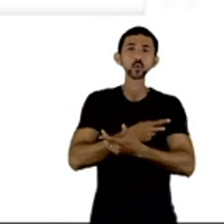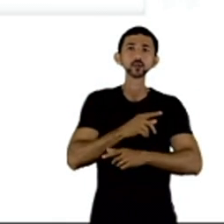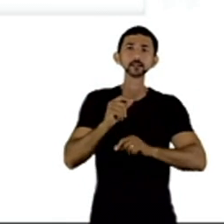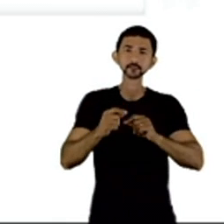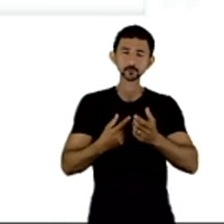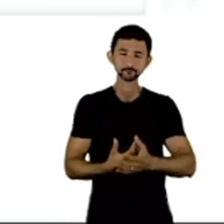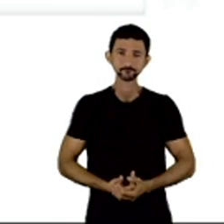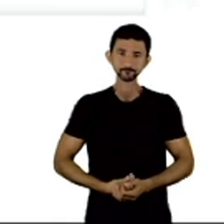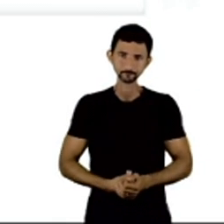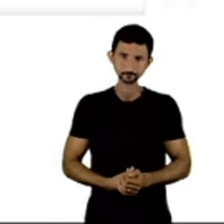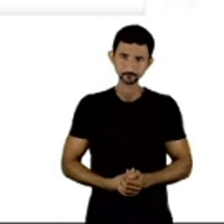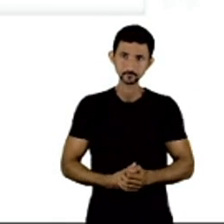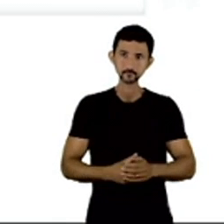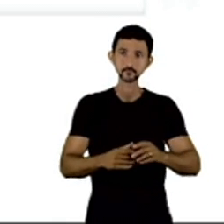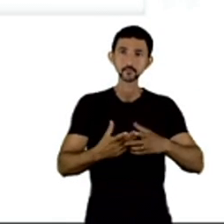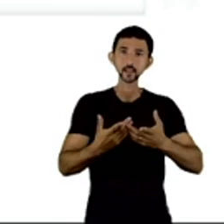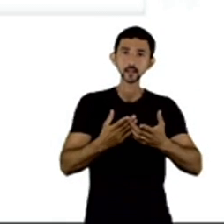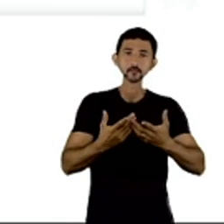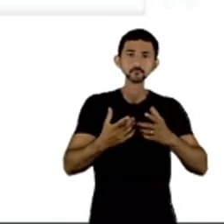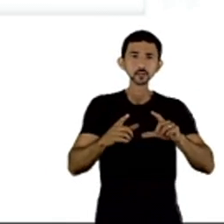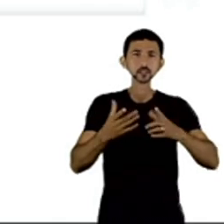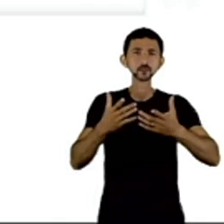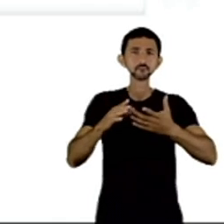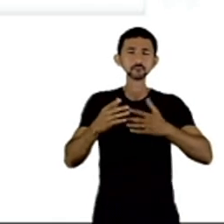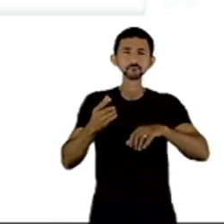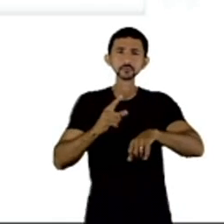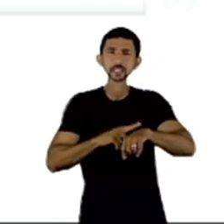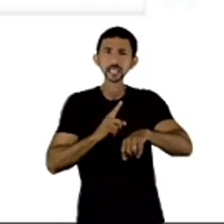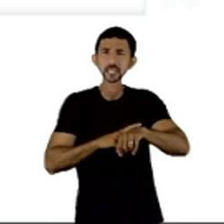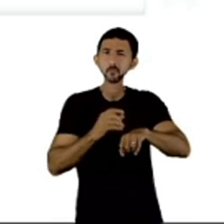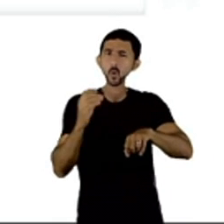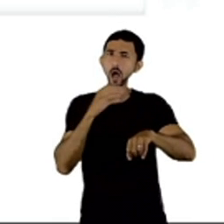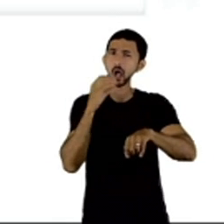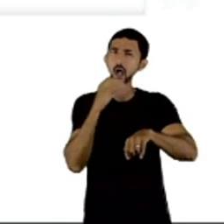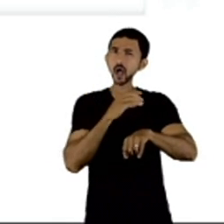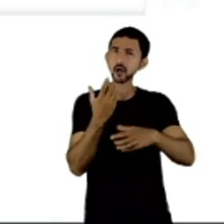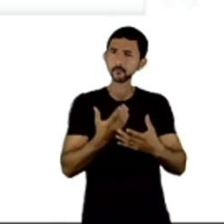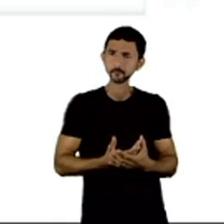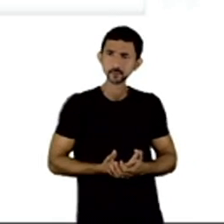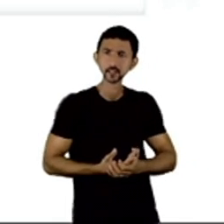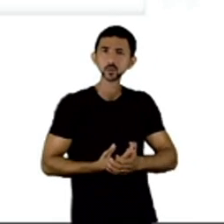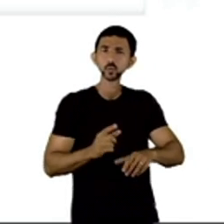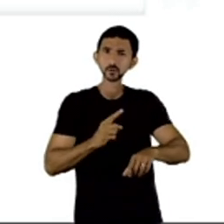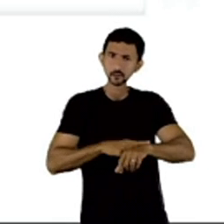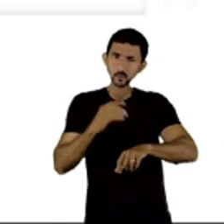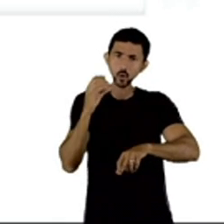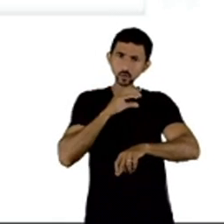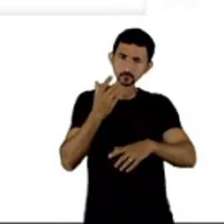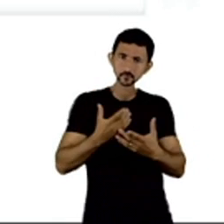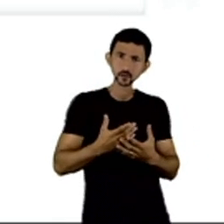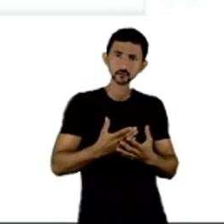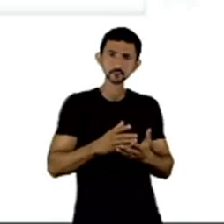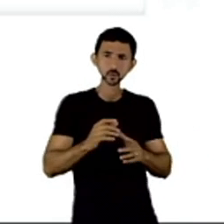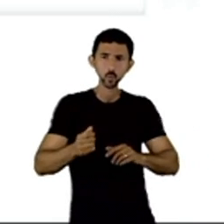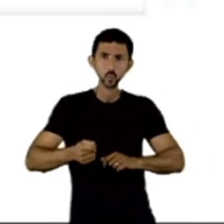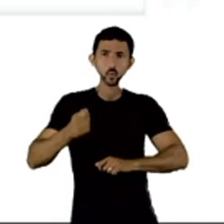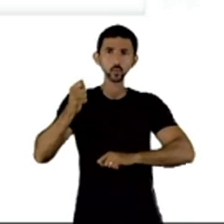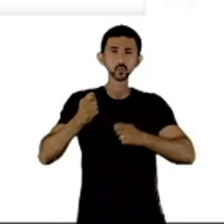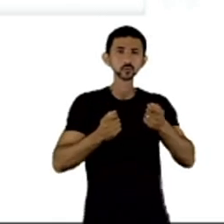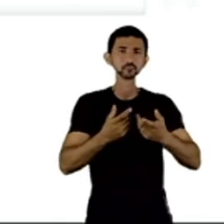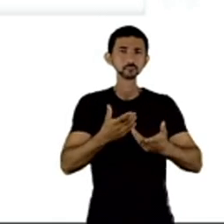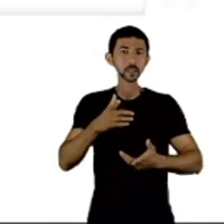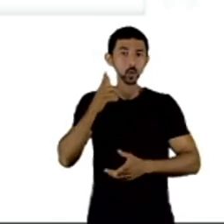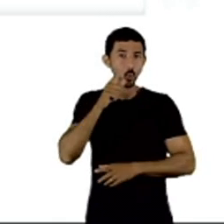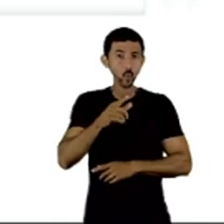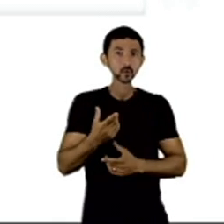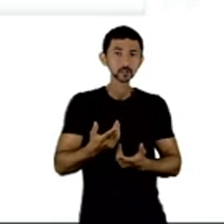sendo narrado. A cena durou poucos minutos, tempo suficiente para que um recorde fosse